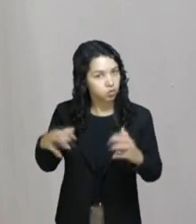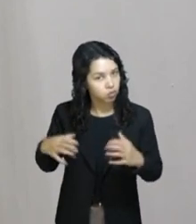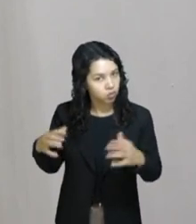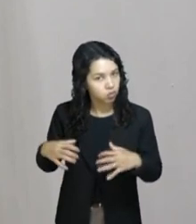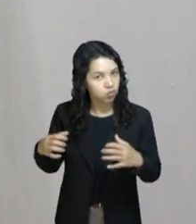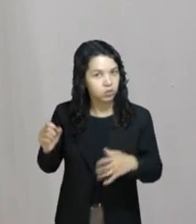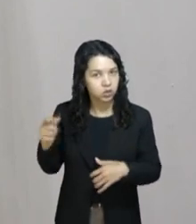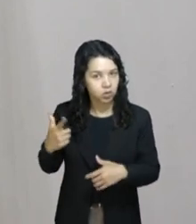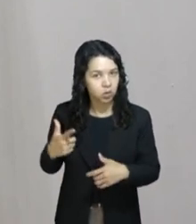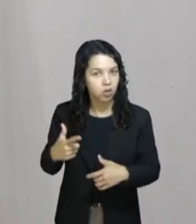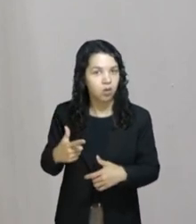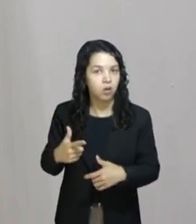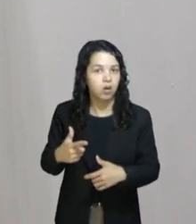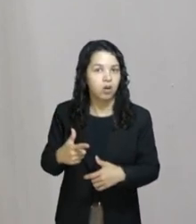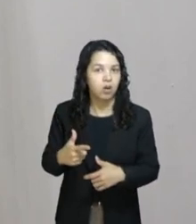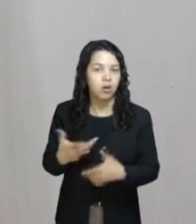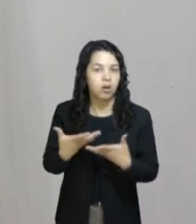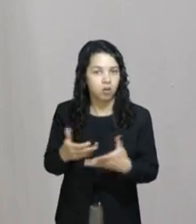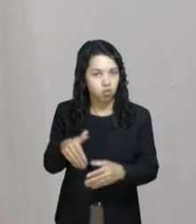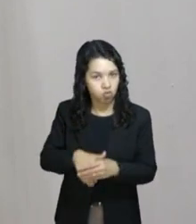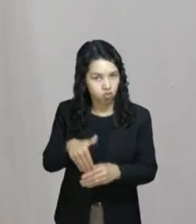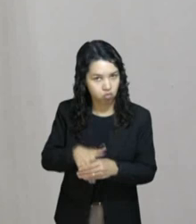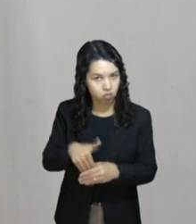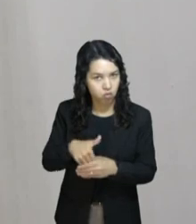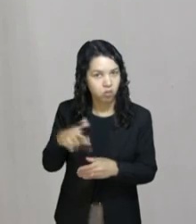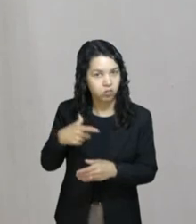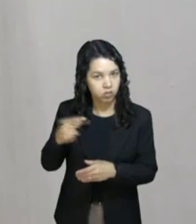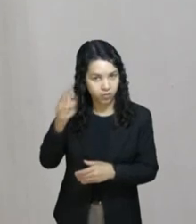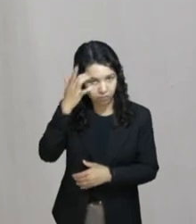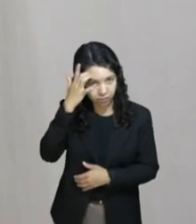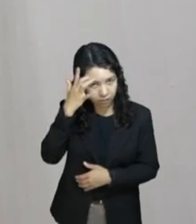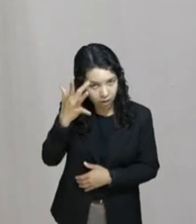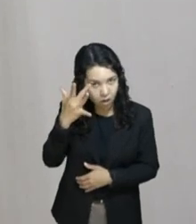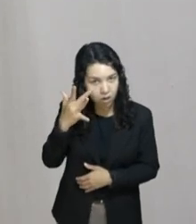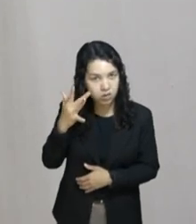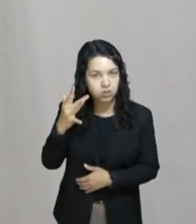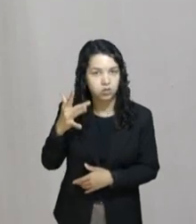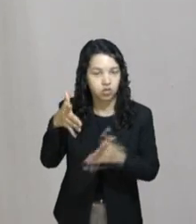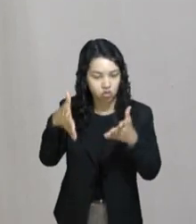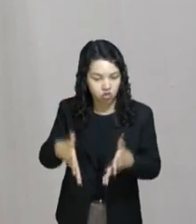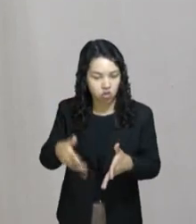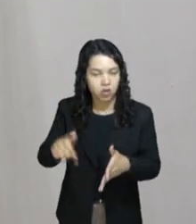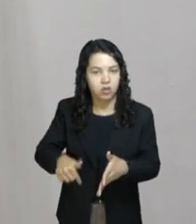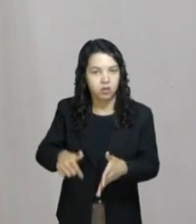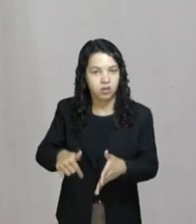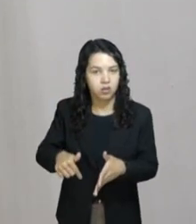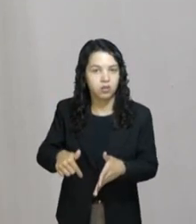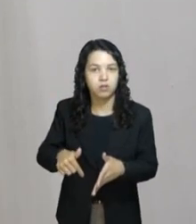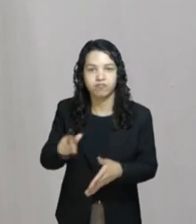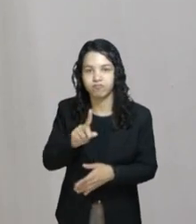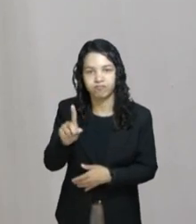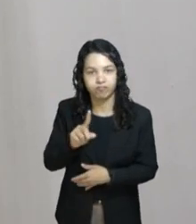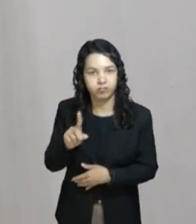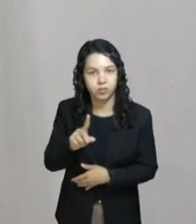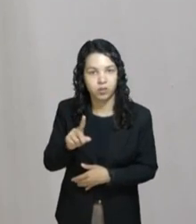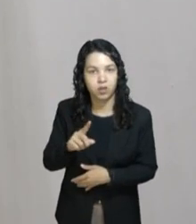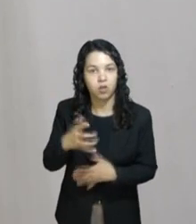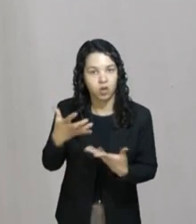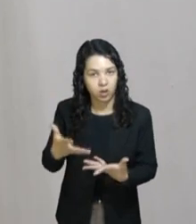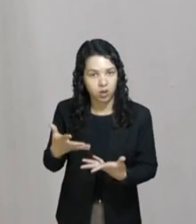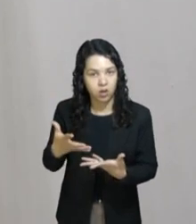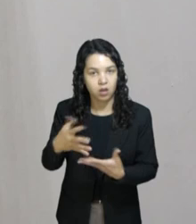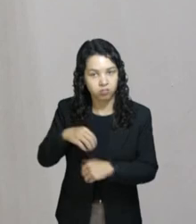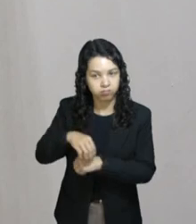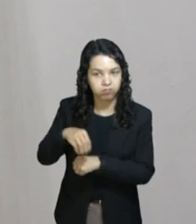um monte para conseguir Voto para estar aqui dentro e não é fácil estar aqui dentro entre os 40 deputados estaduais de Santa Catarina então eu gostaria de mandar esse